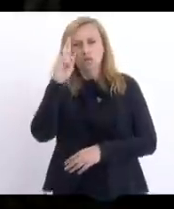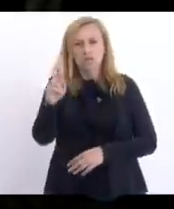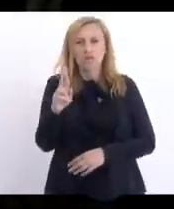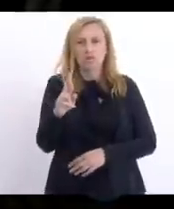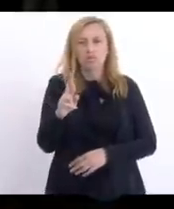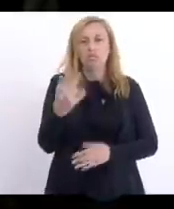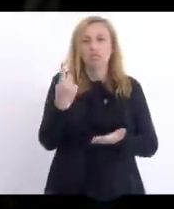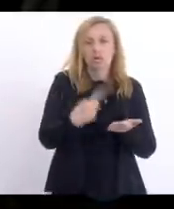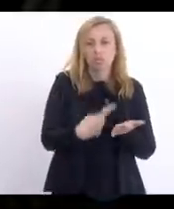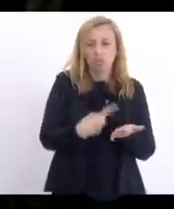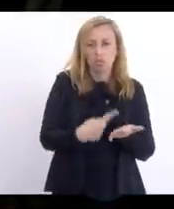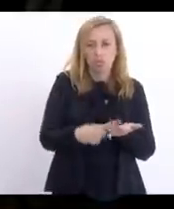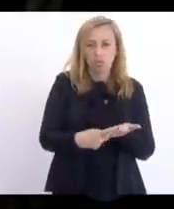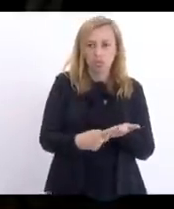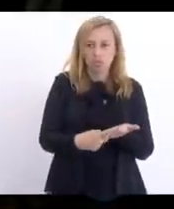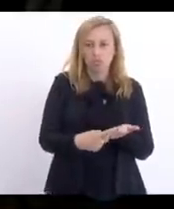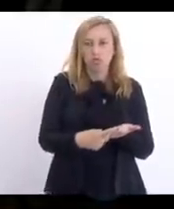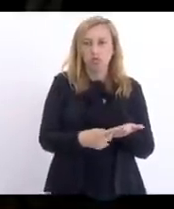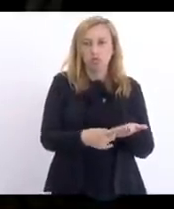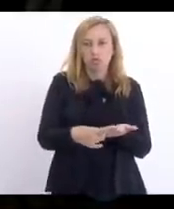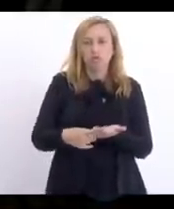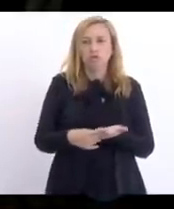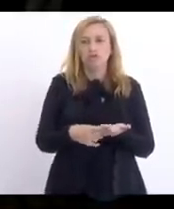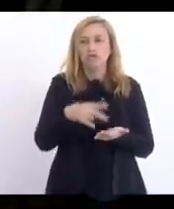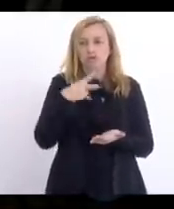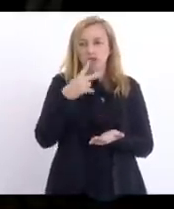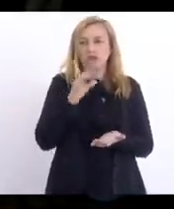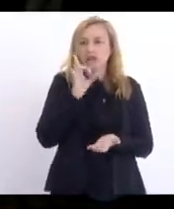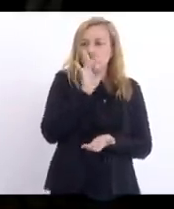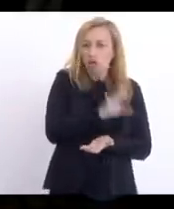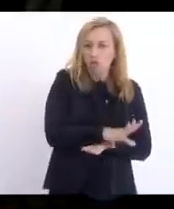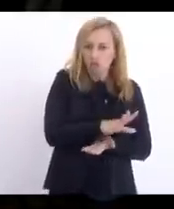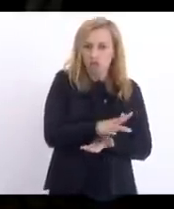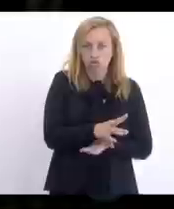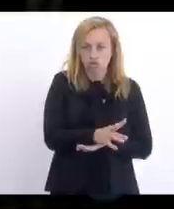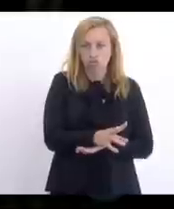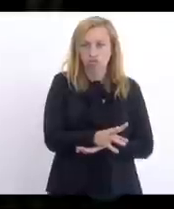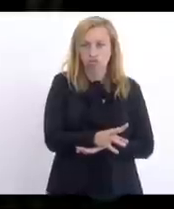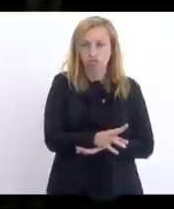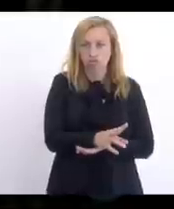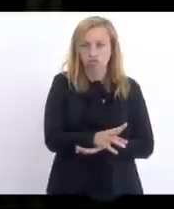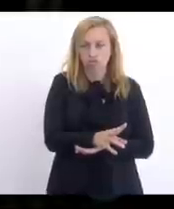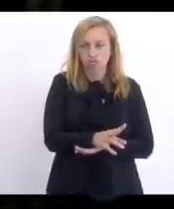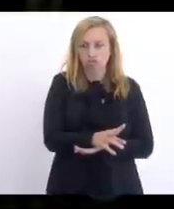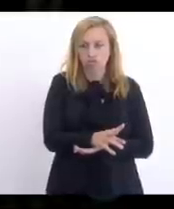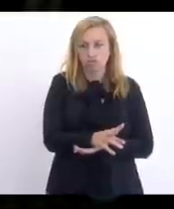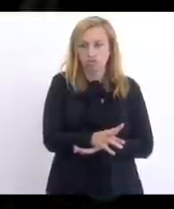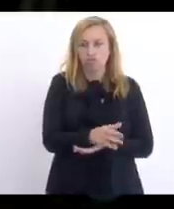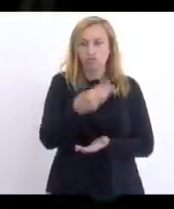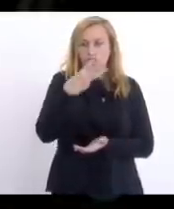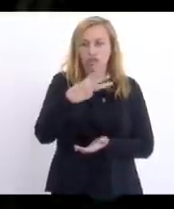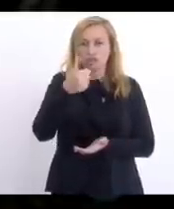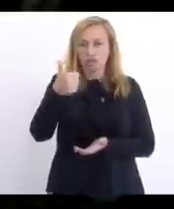promoveu um acordo dizendo que seria a última vez prorrogar